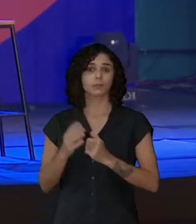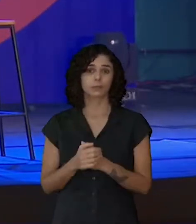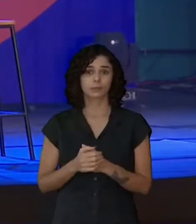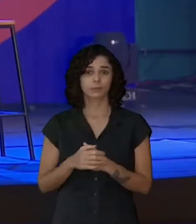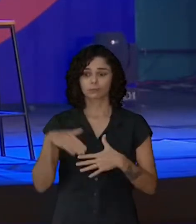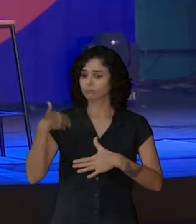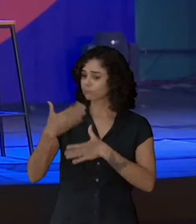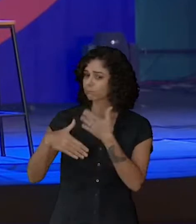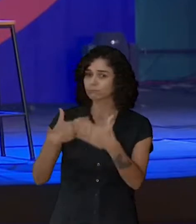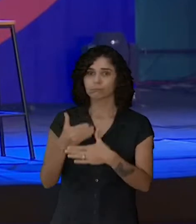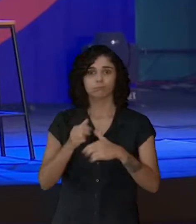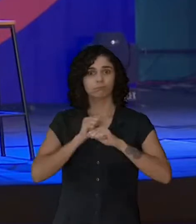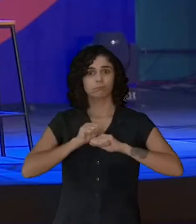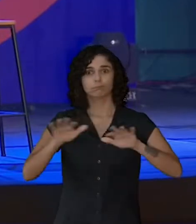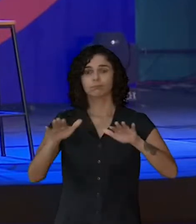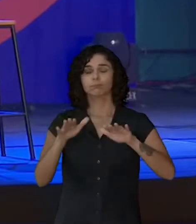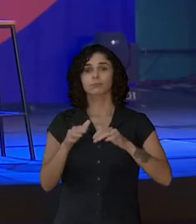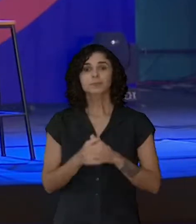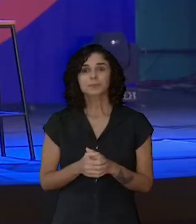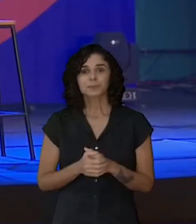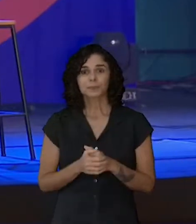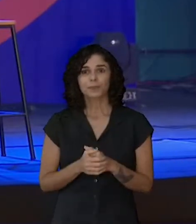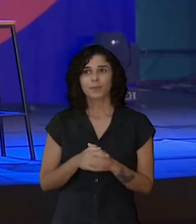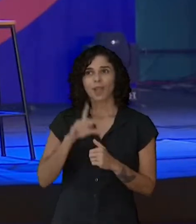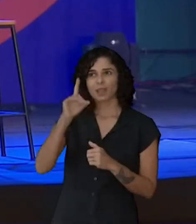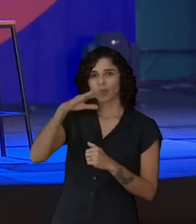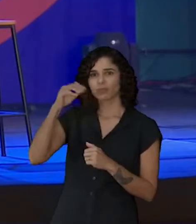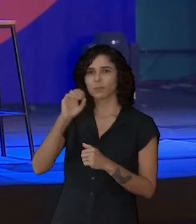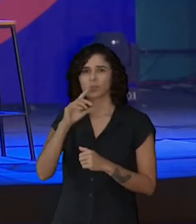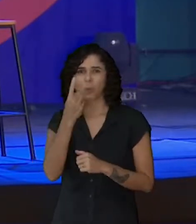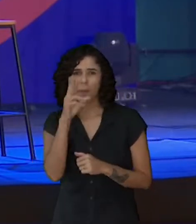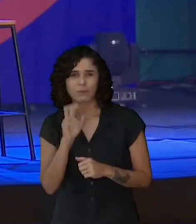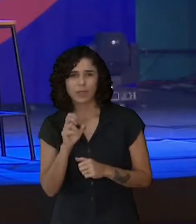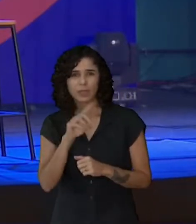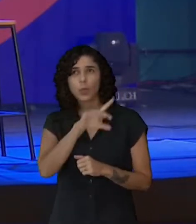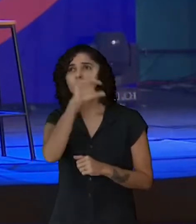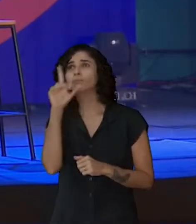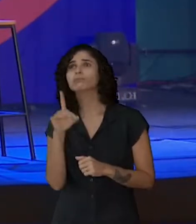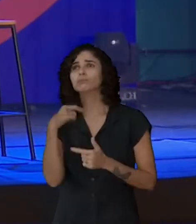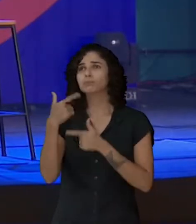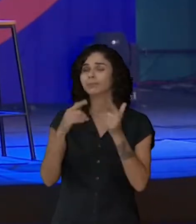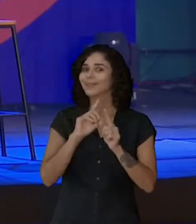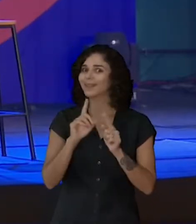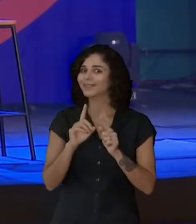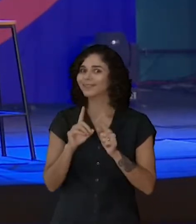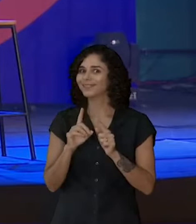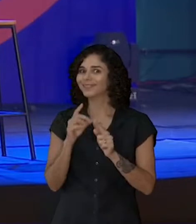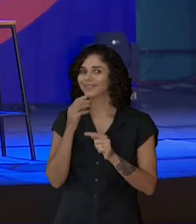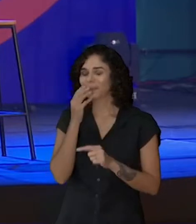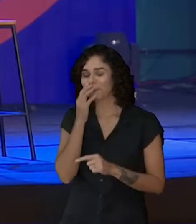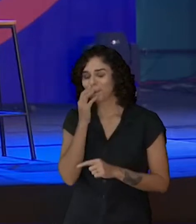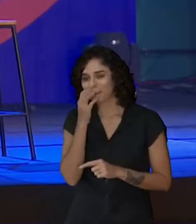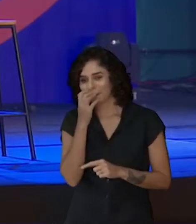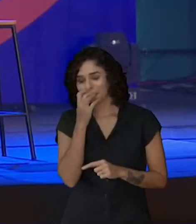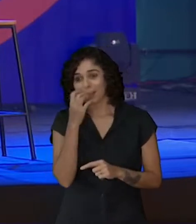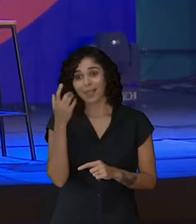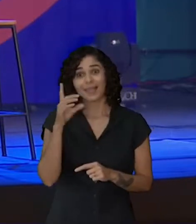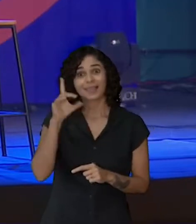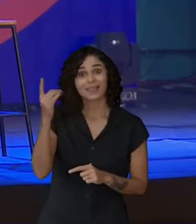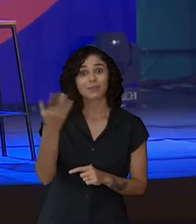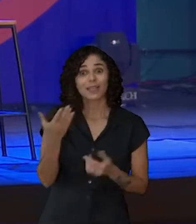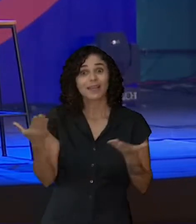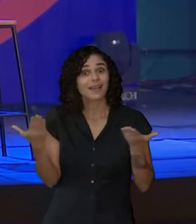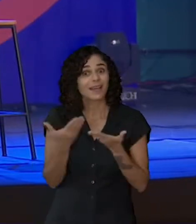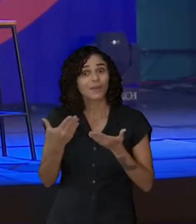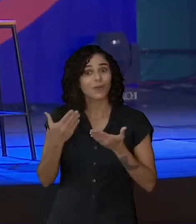Deus não está chamando para um dia. É para agora. E vários